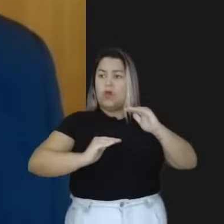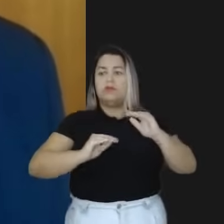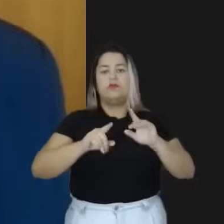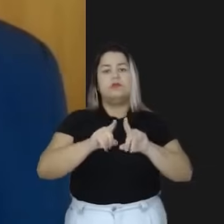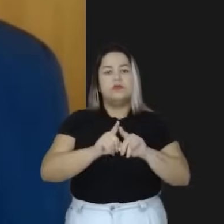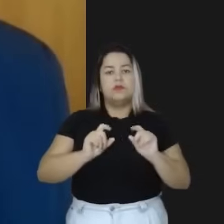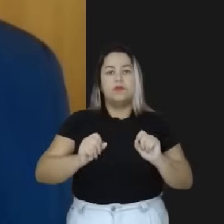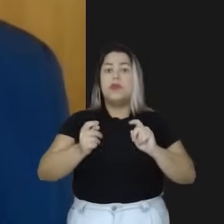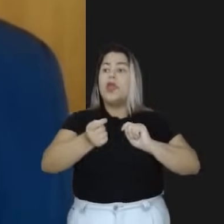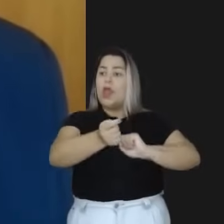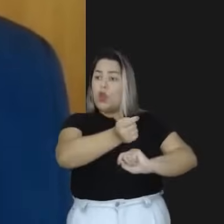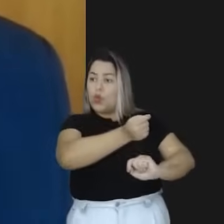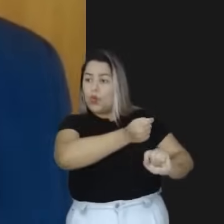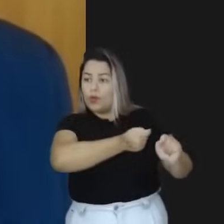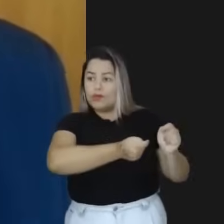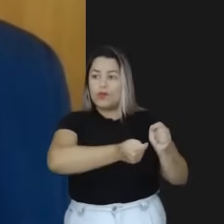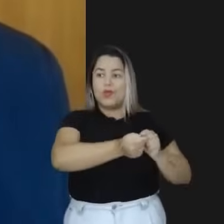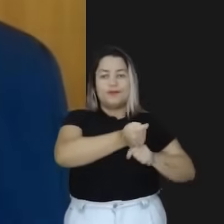desenvolvimento econômico,